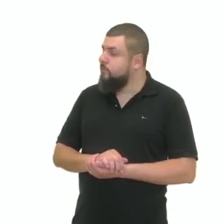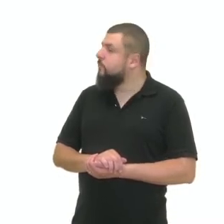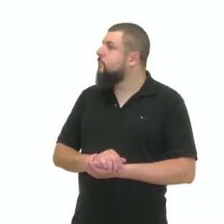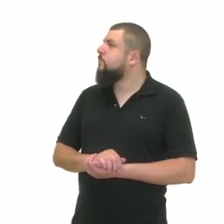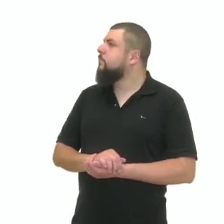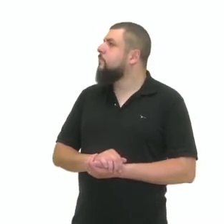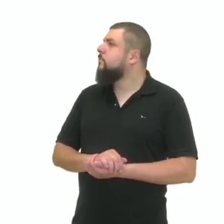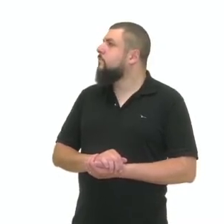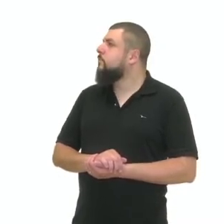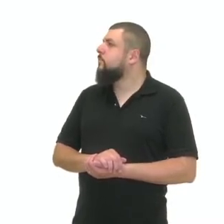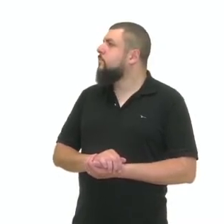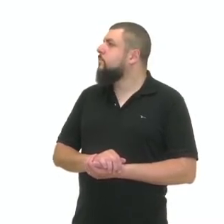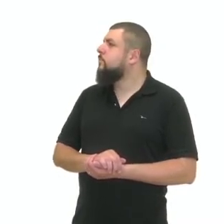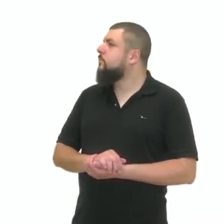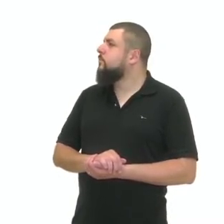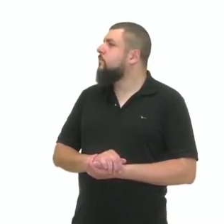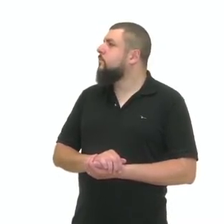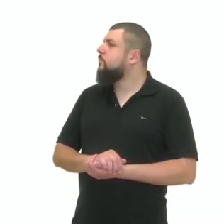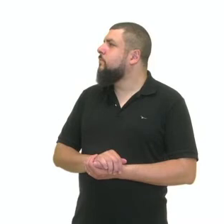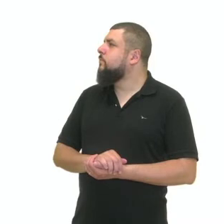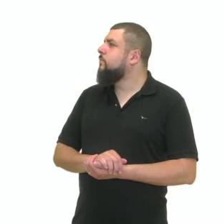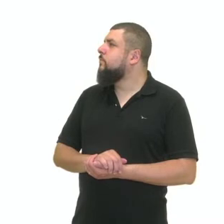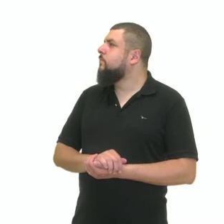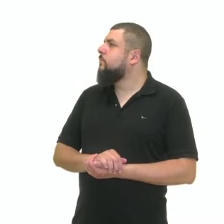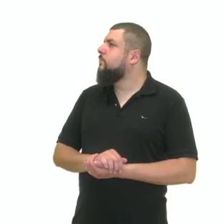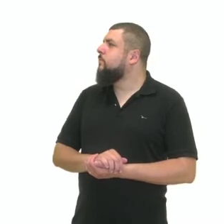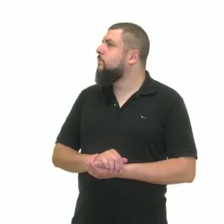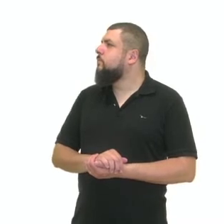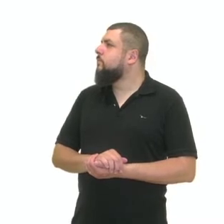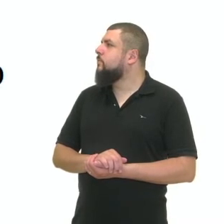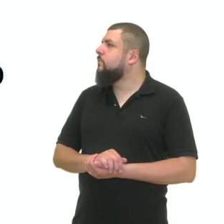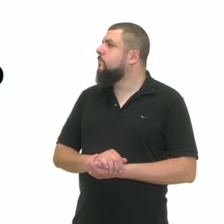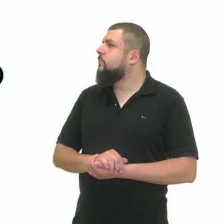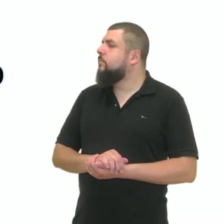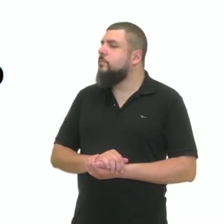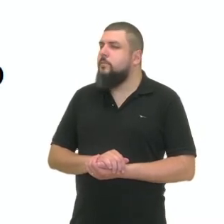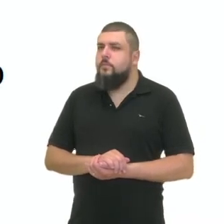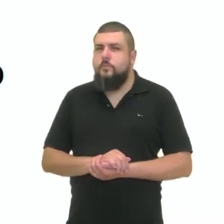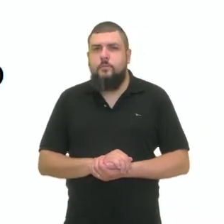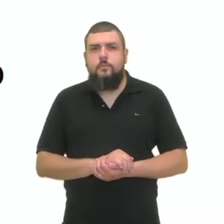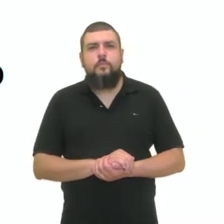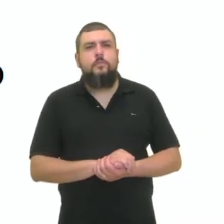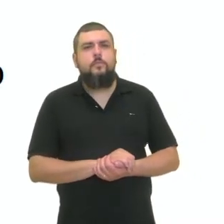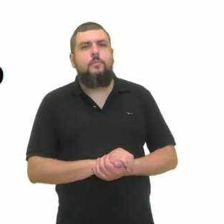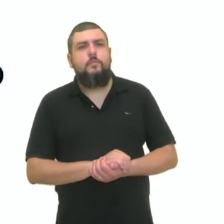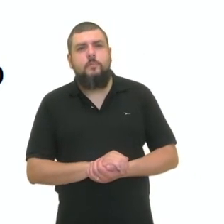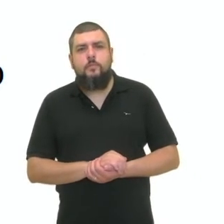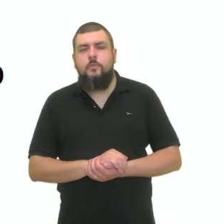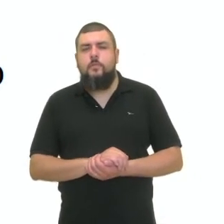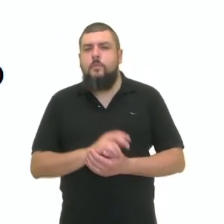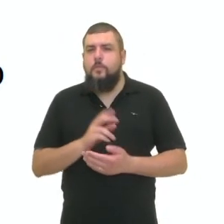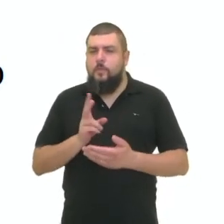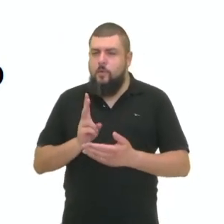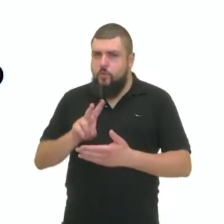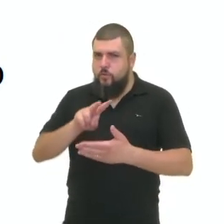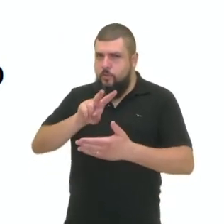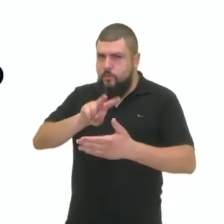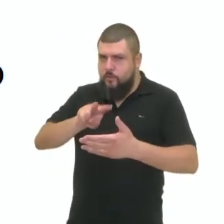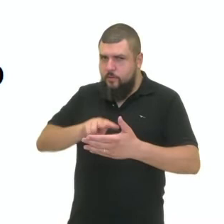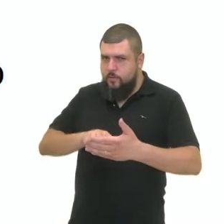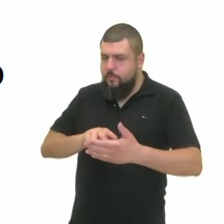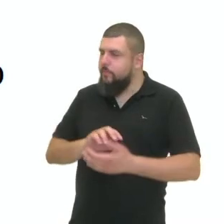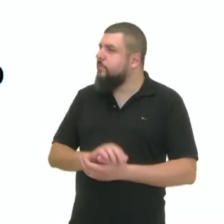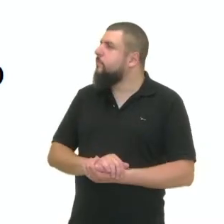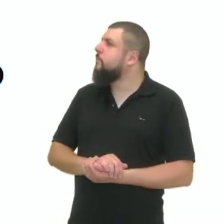particular pelo transporte coletivo podem trazer impacto positivo. O relatório do painel